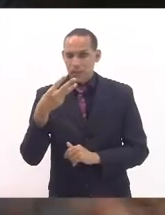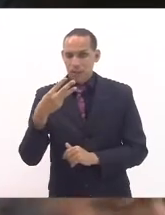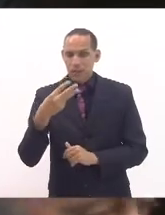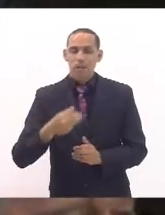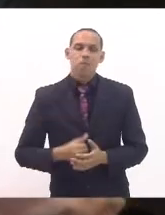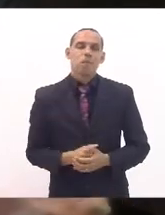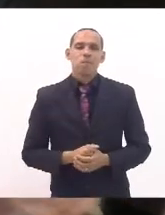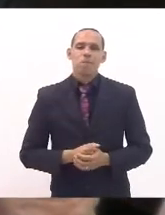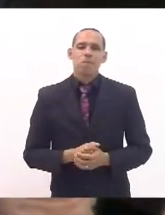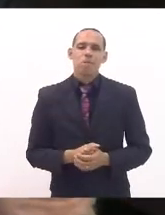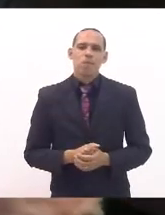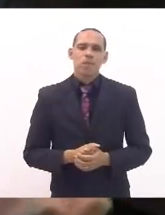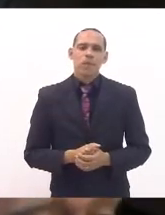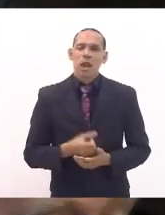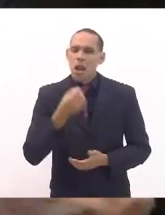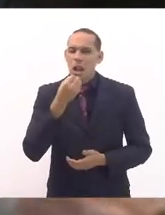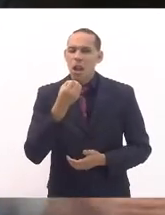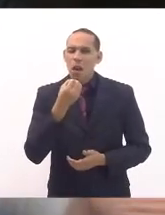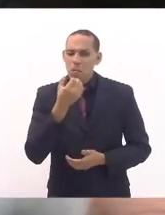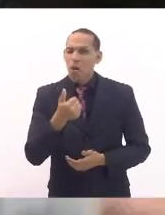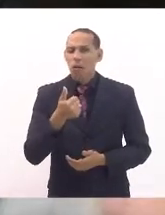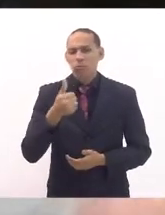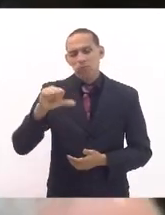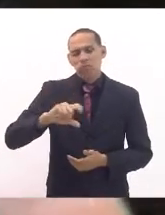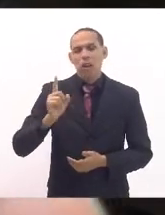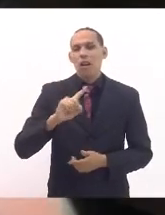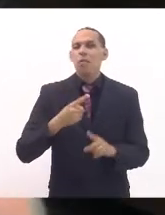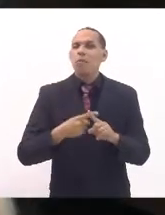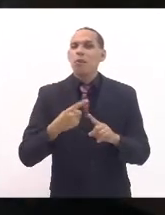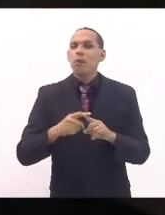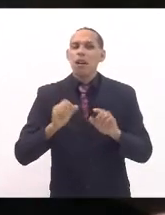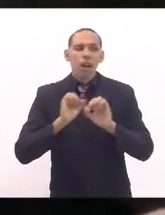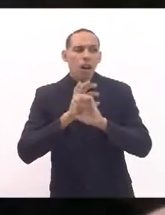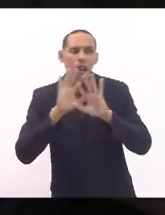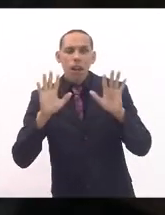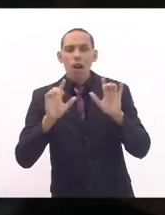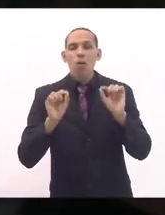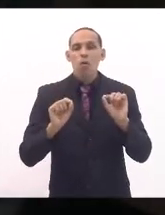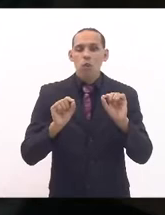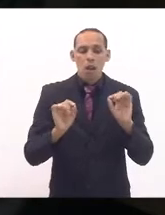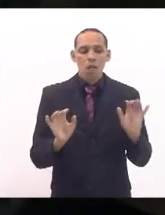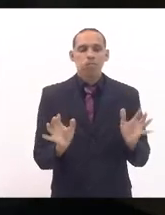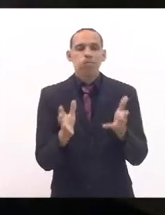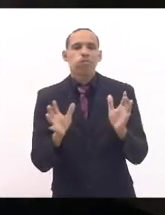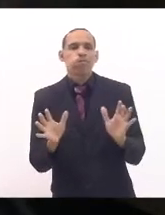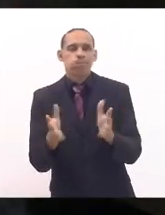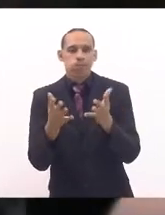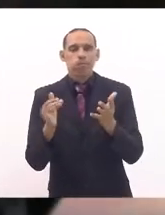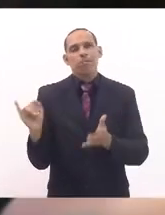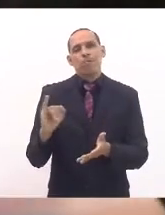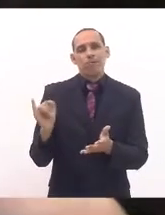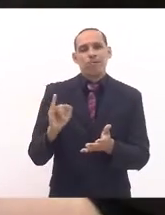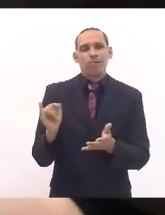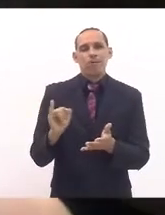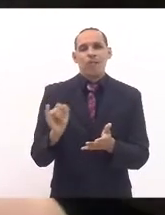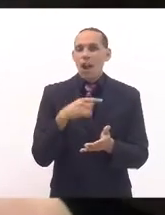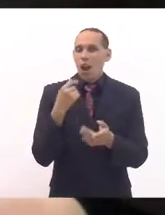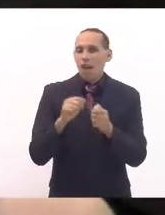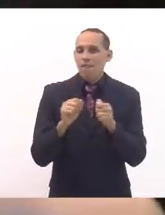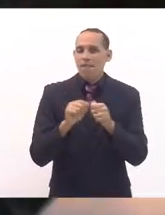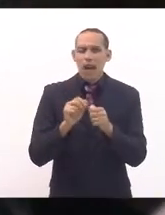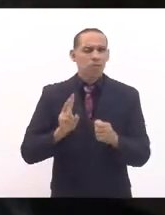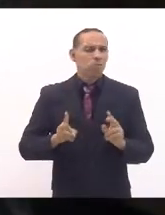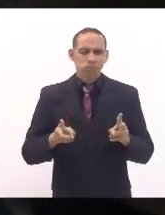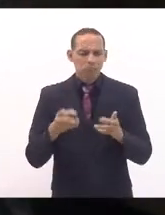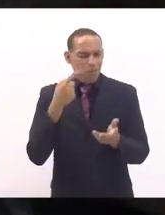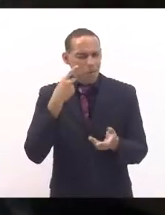23, que não é ruim, porque é uma emenda de transparência em relação aos incentivos tributários, que é uma emenda que a gente tem feito sempre, se